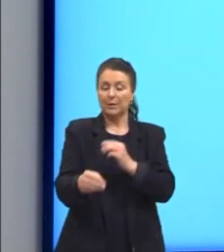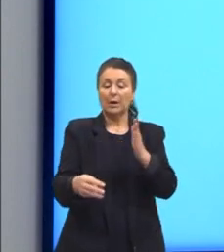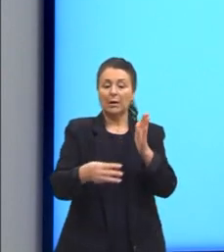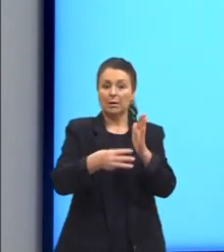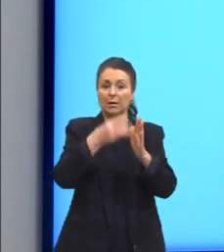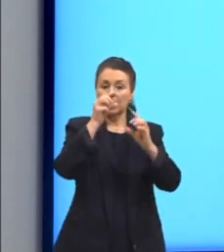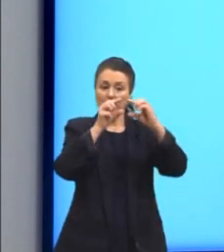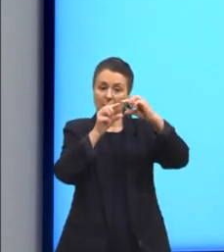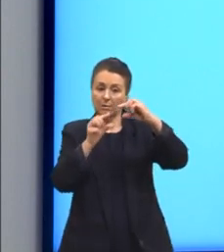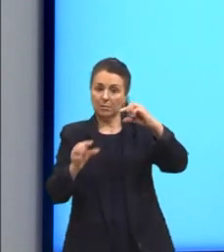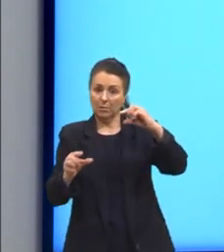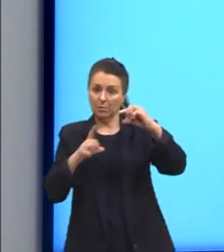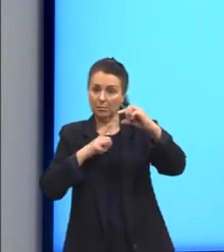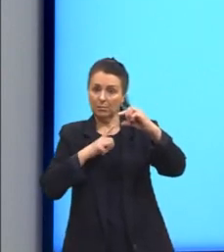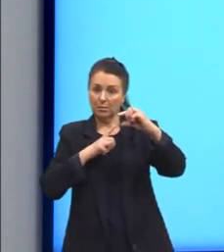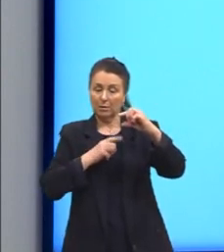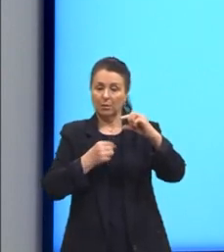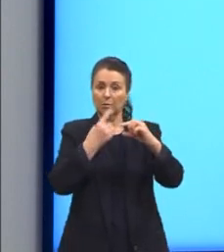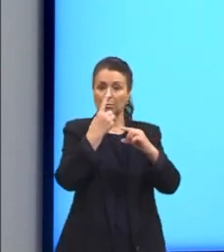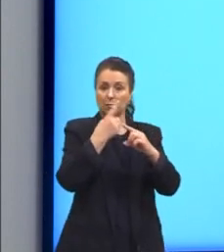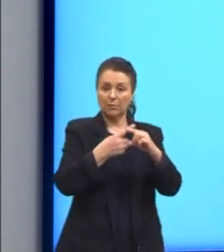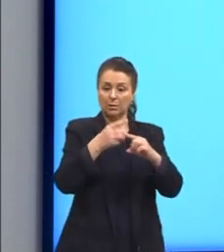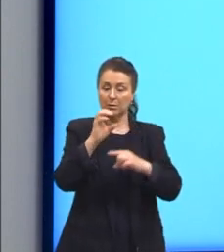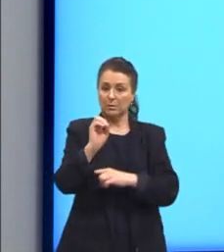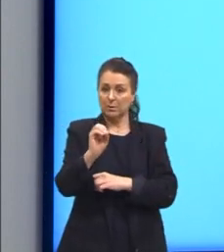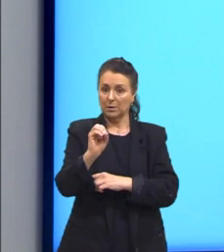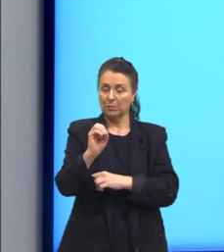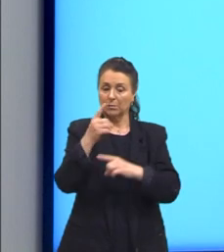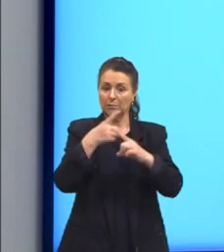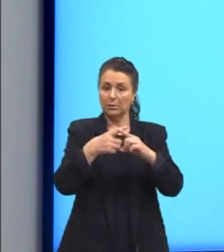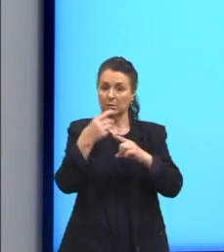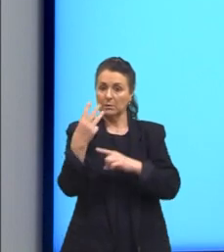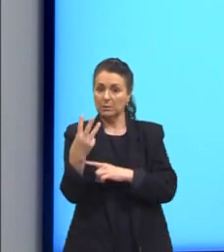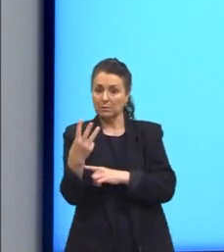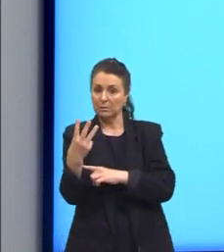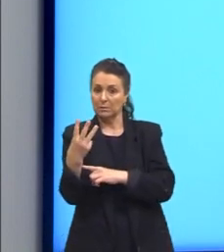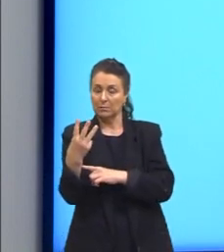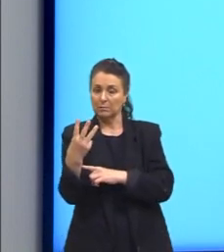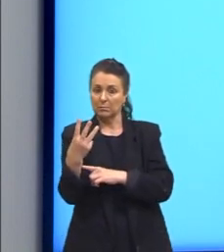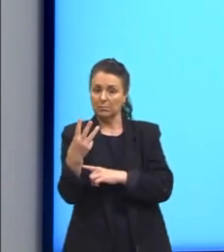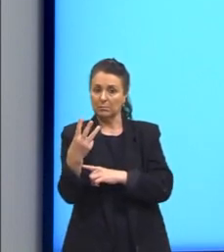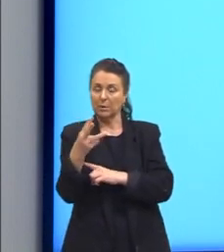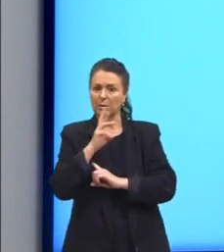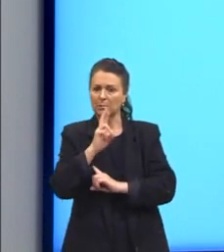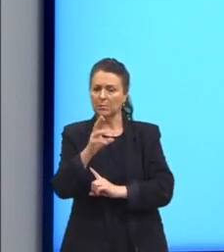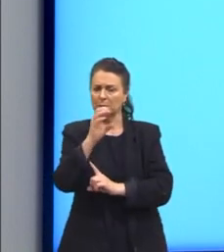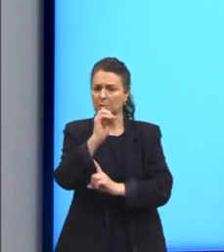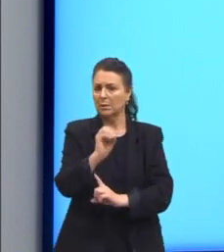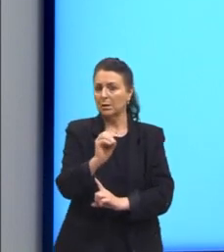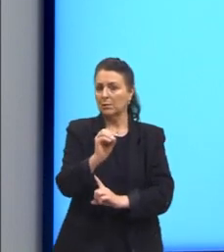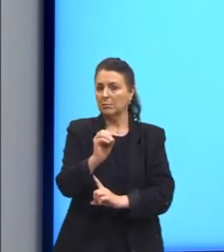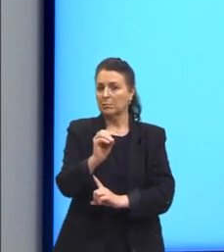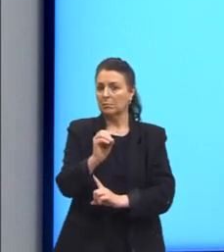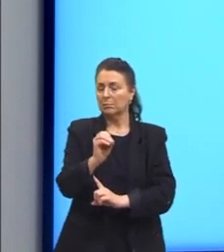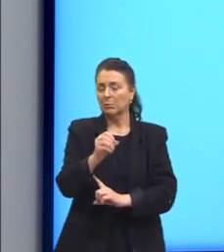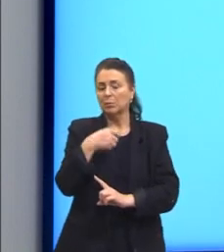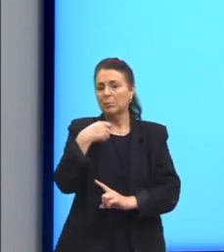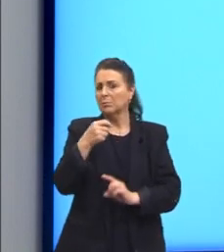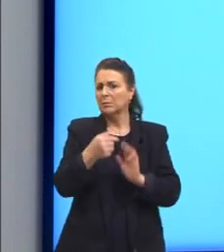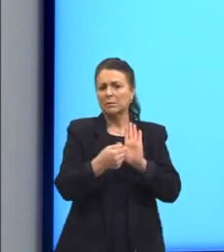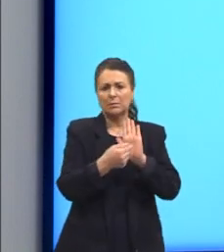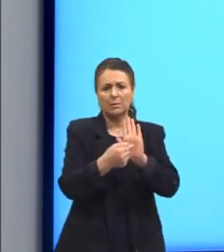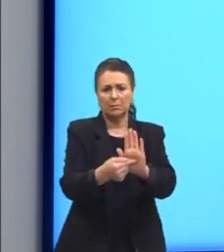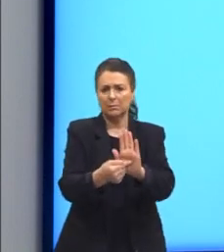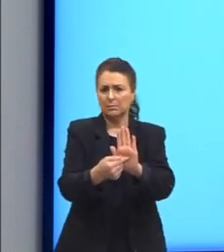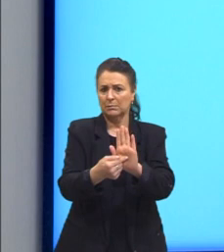diagonal nós teríamos um vezes zero vezes três como eu não preciso nem representar ali o zero